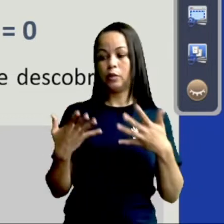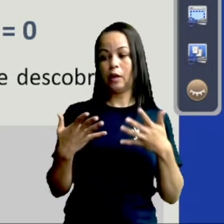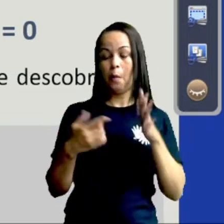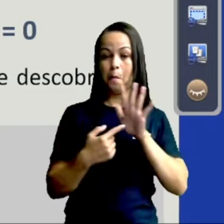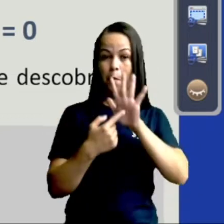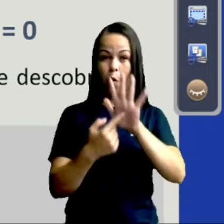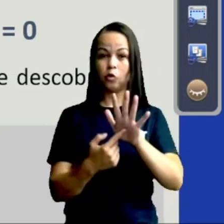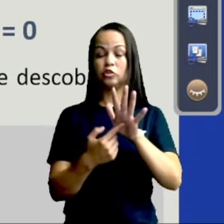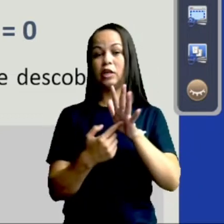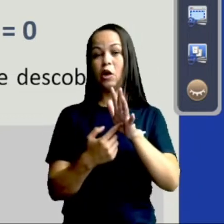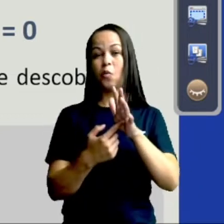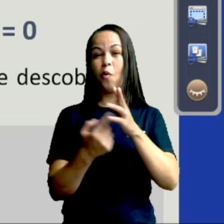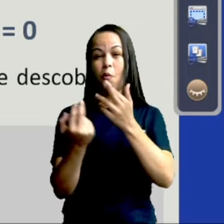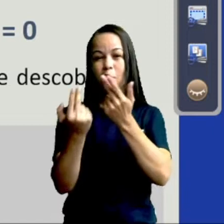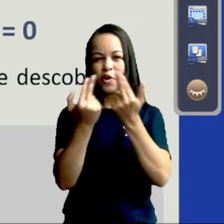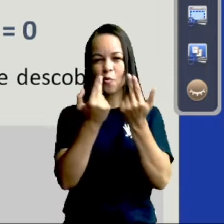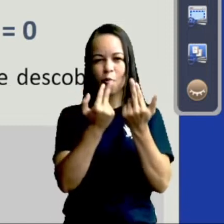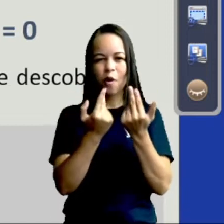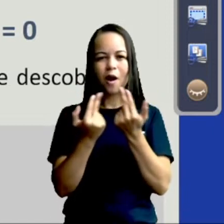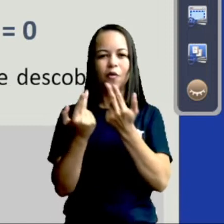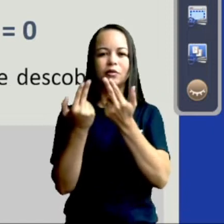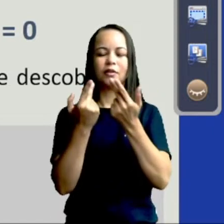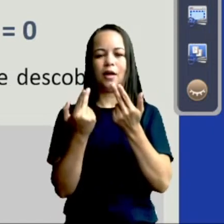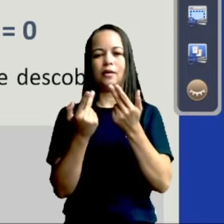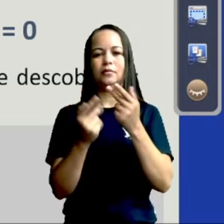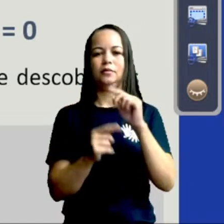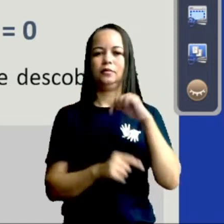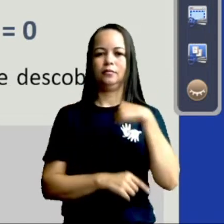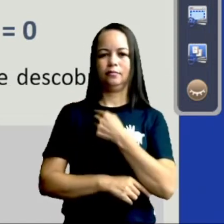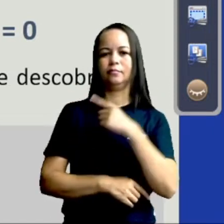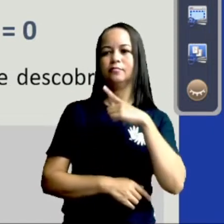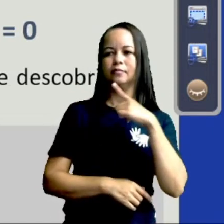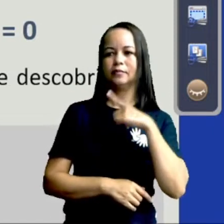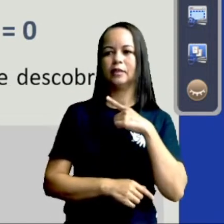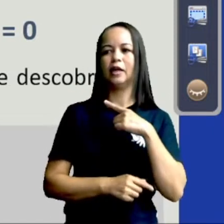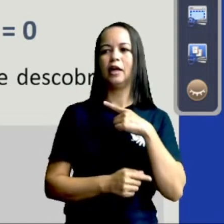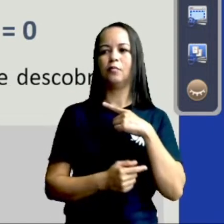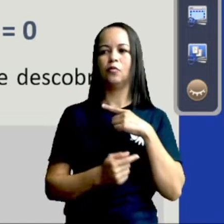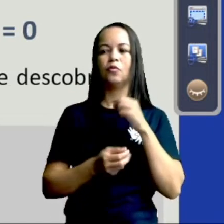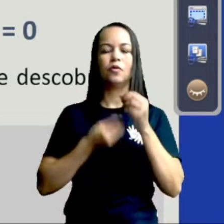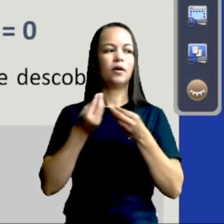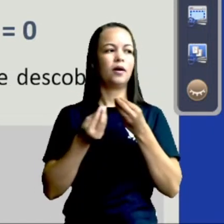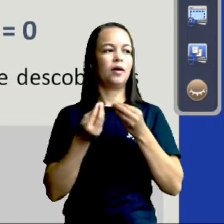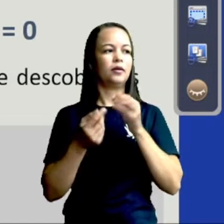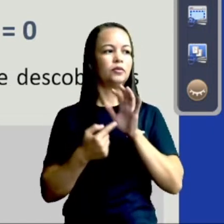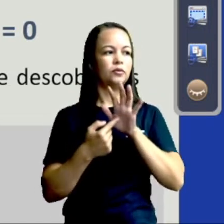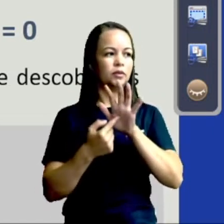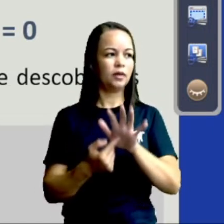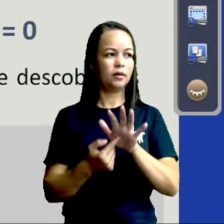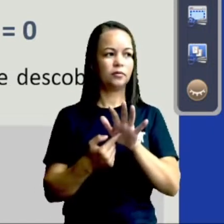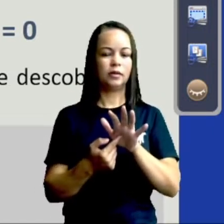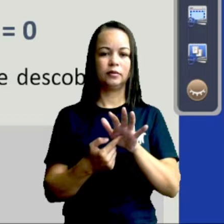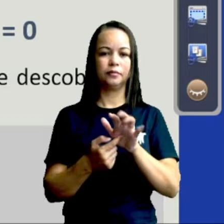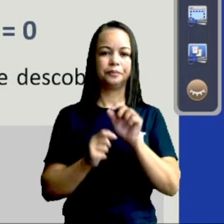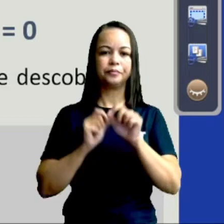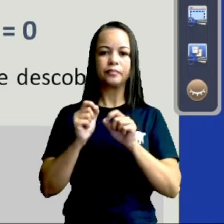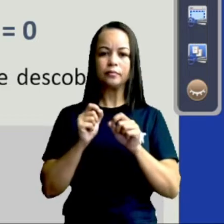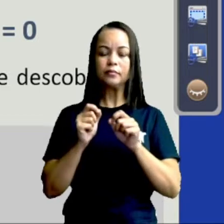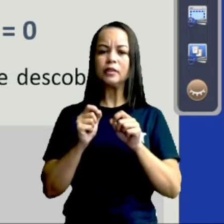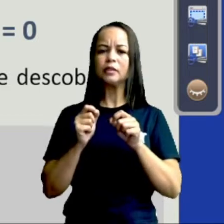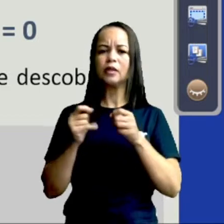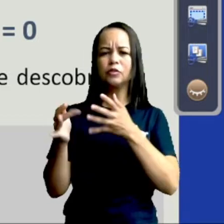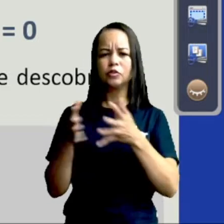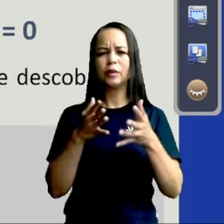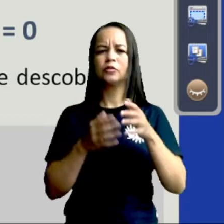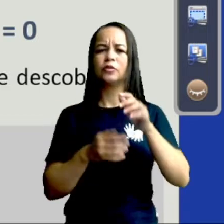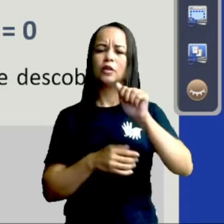uma igualdade, aí nós temos o caso de equações. Então, as equações são expressões